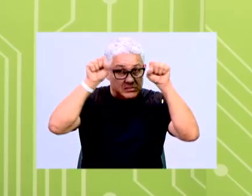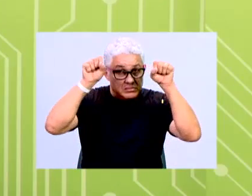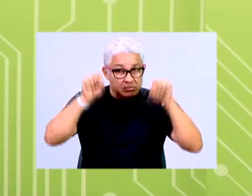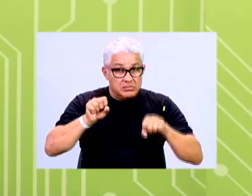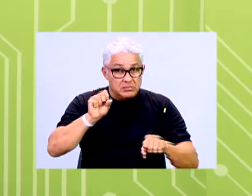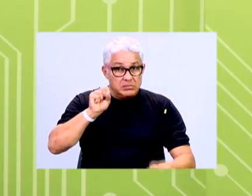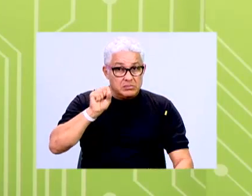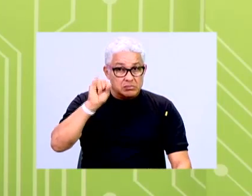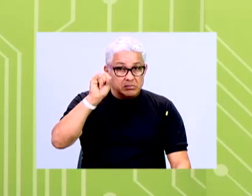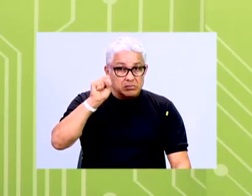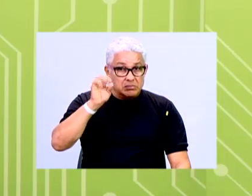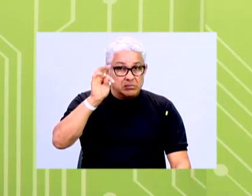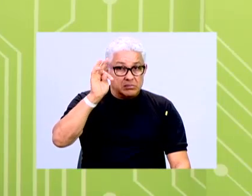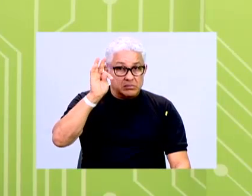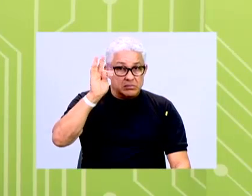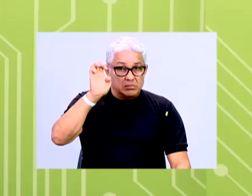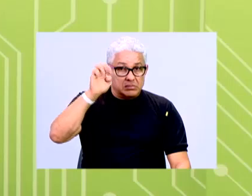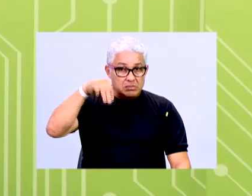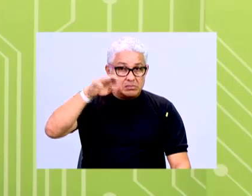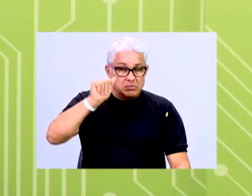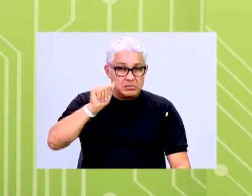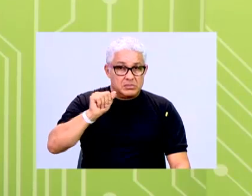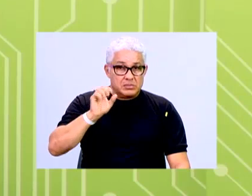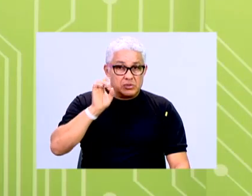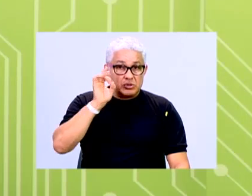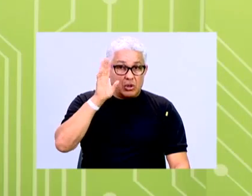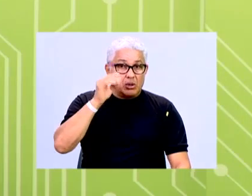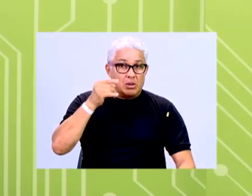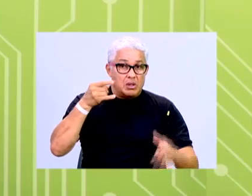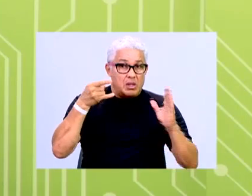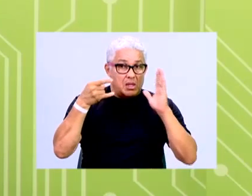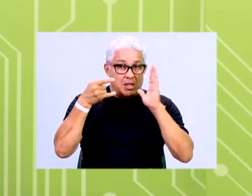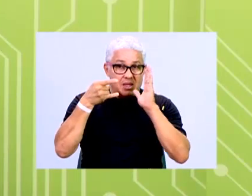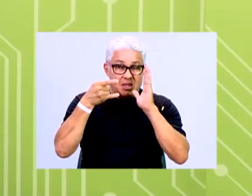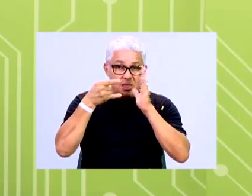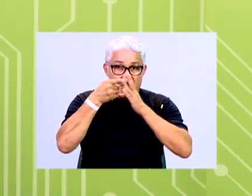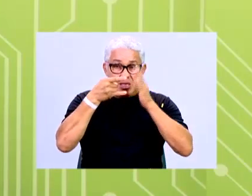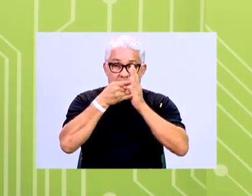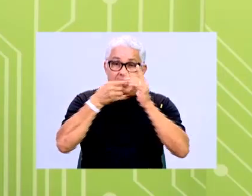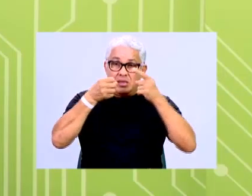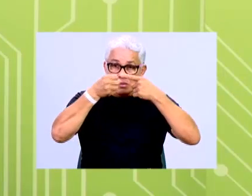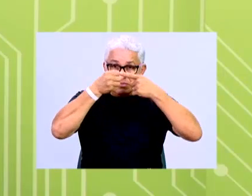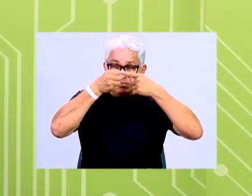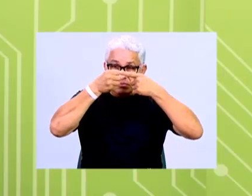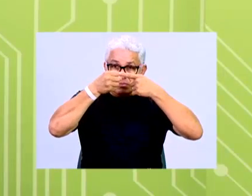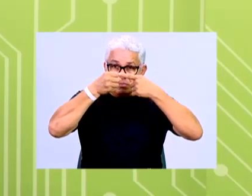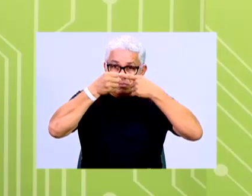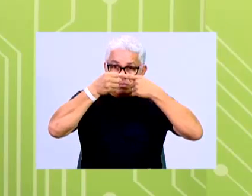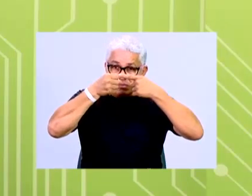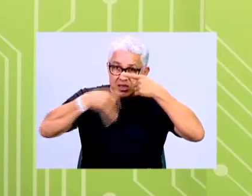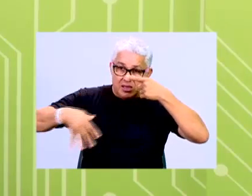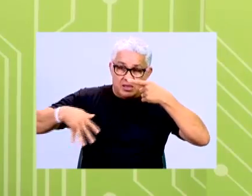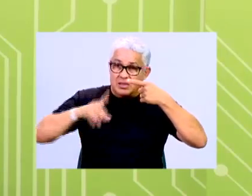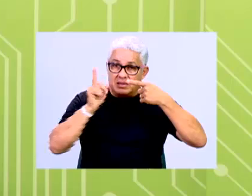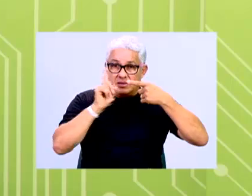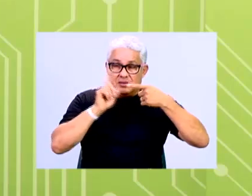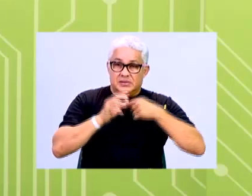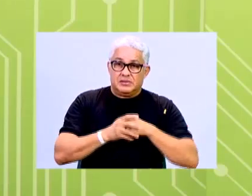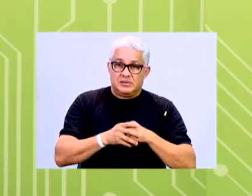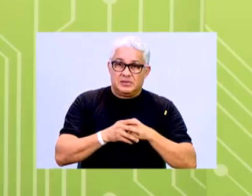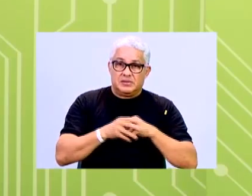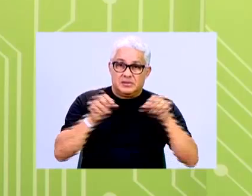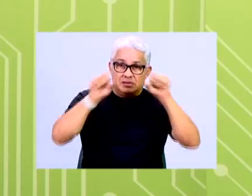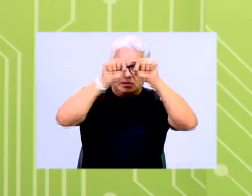né, o sistema não é simplesmente software, né? O que identifica como sistema é justamente